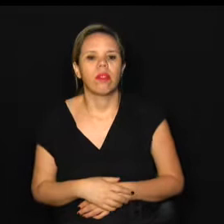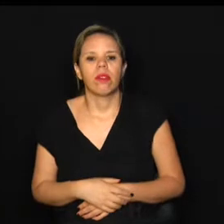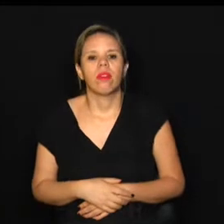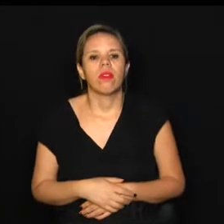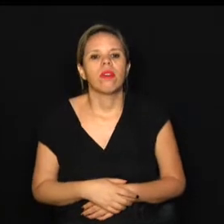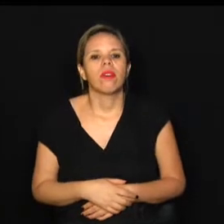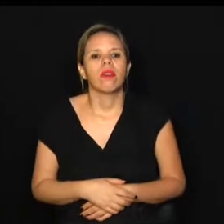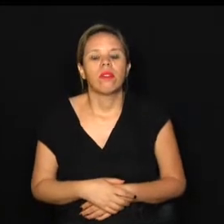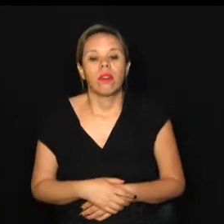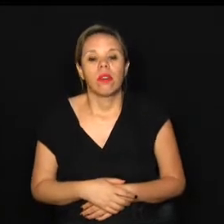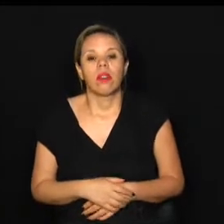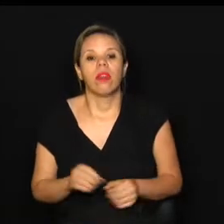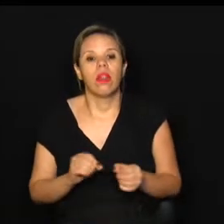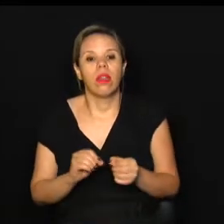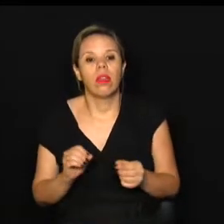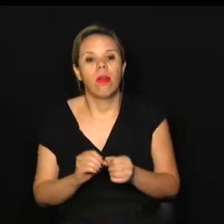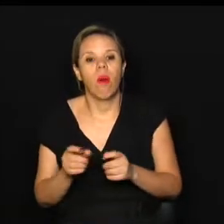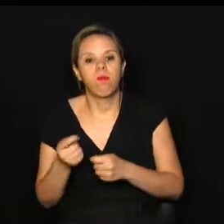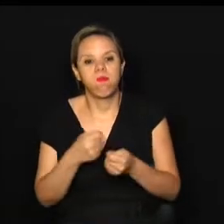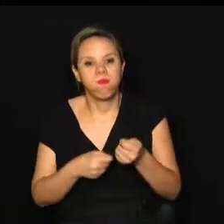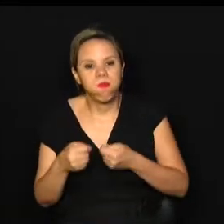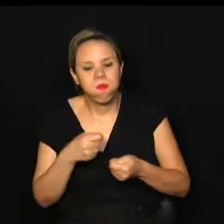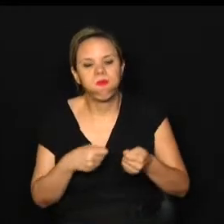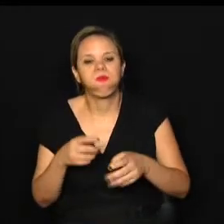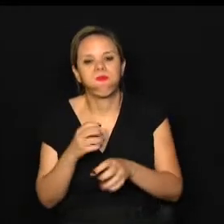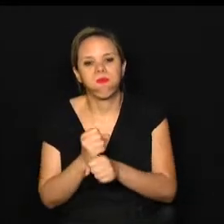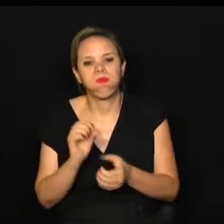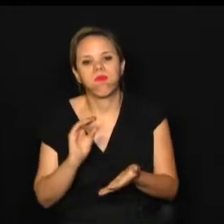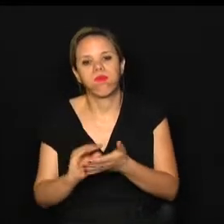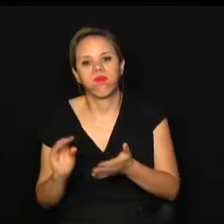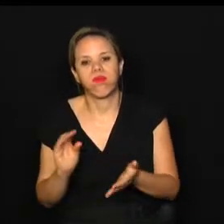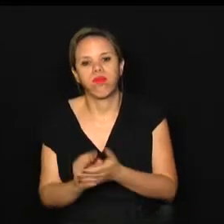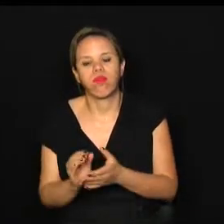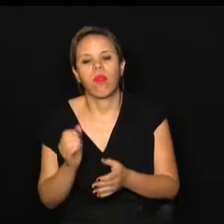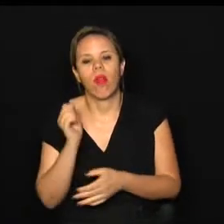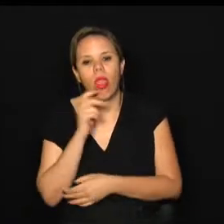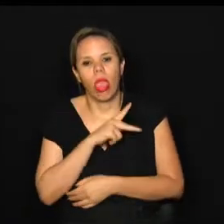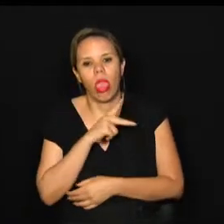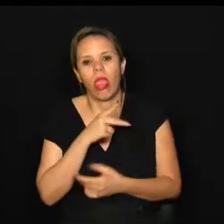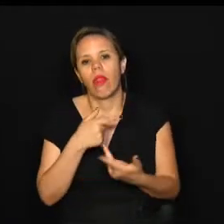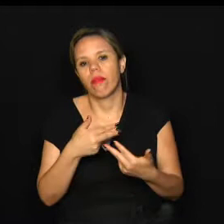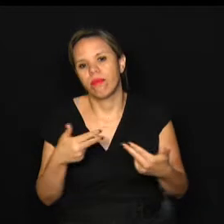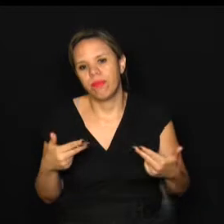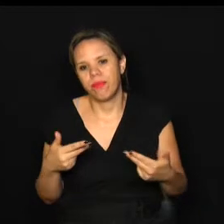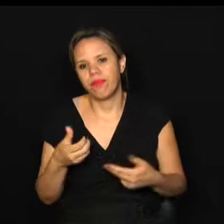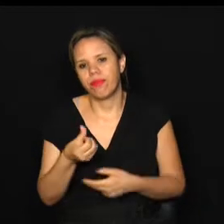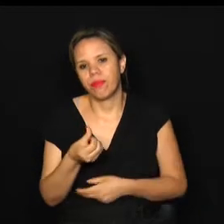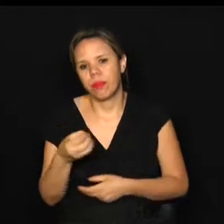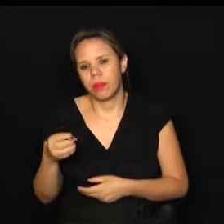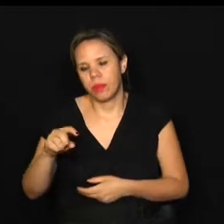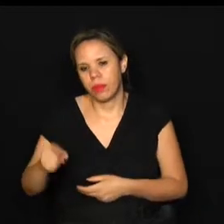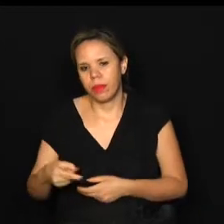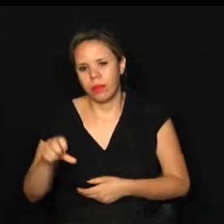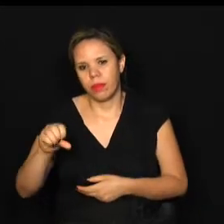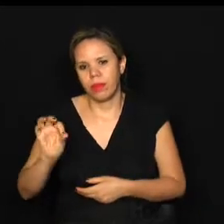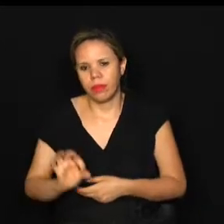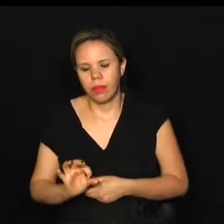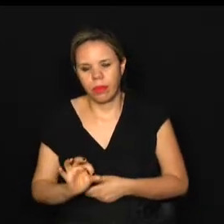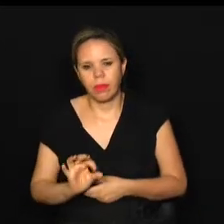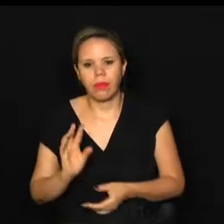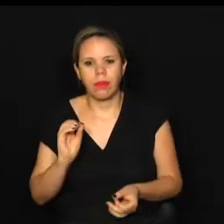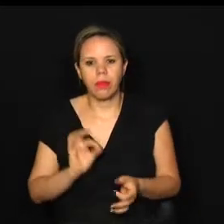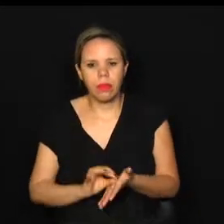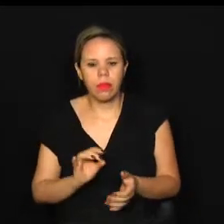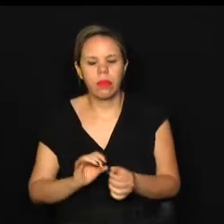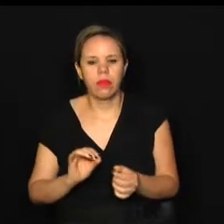receitas intra-orçamentárias são as receitas que é do Camprev, né? do Camprev, 60,9% foram realizados até